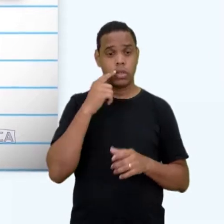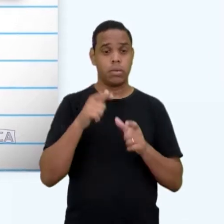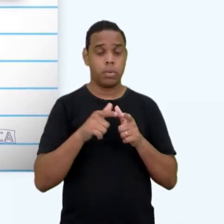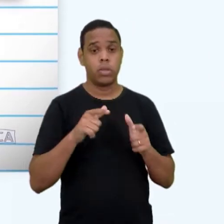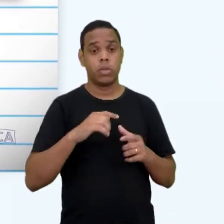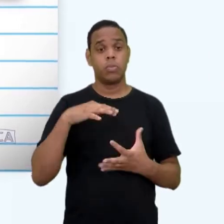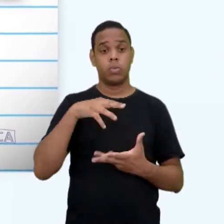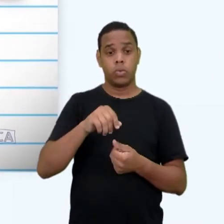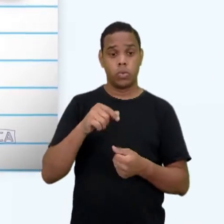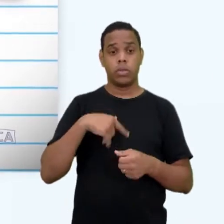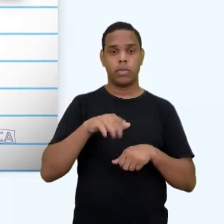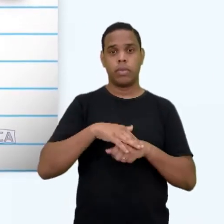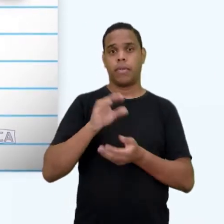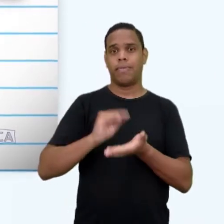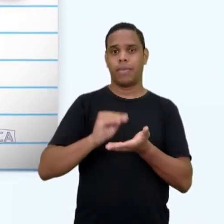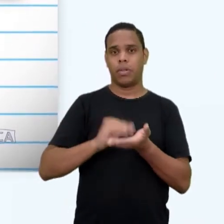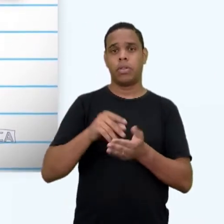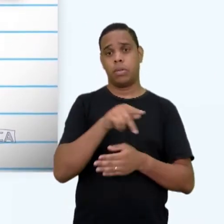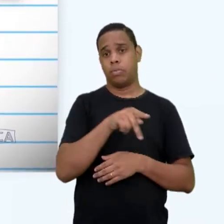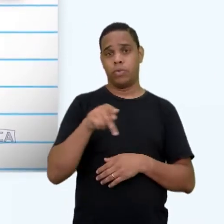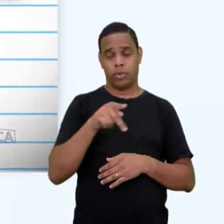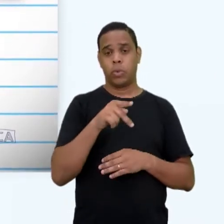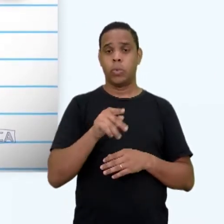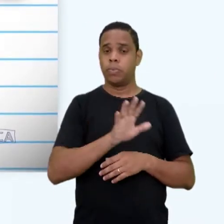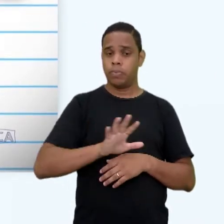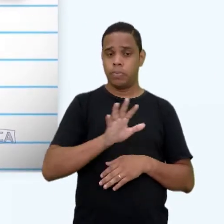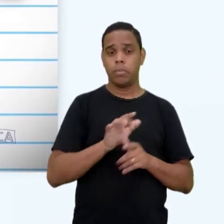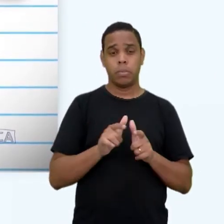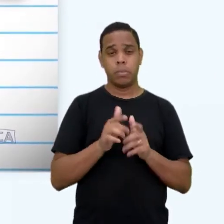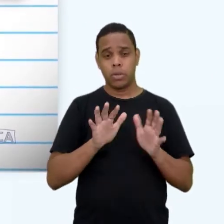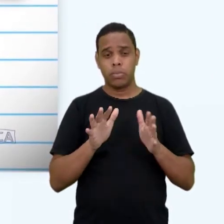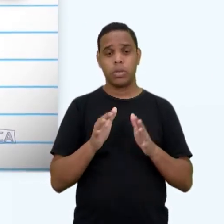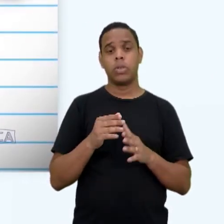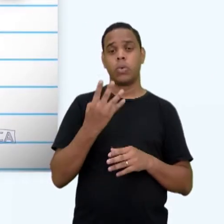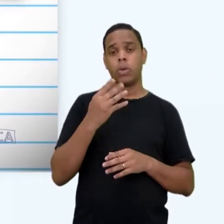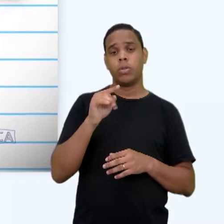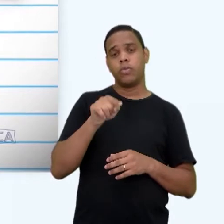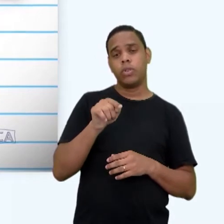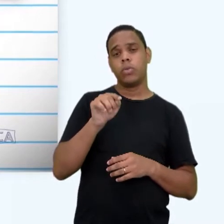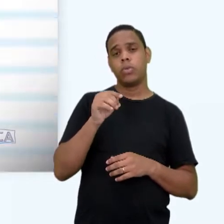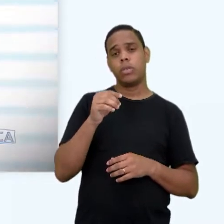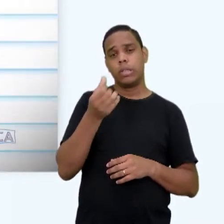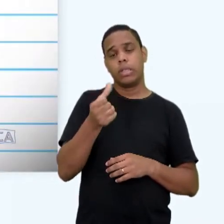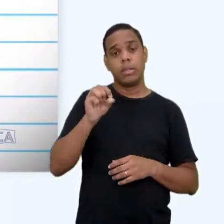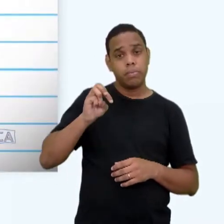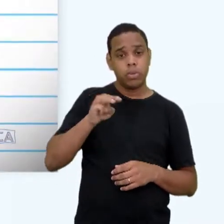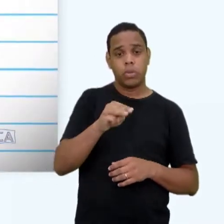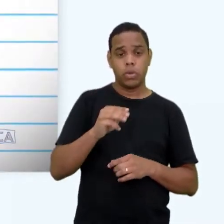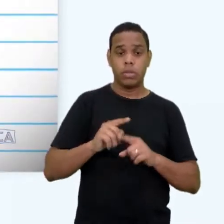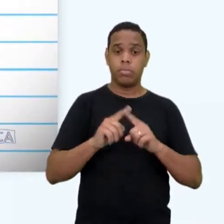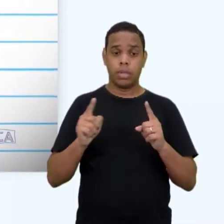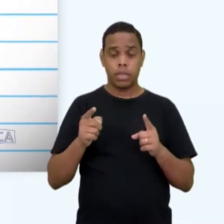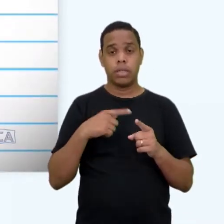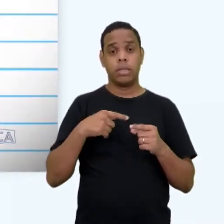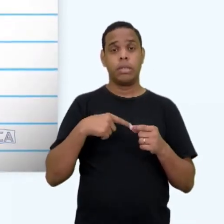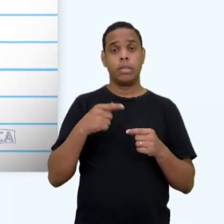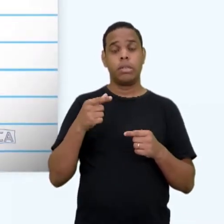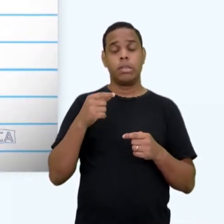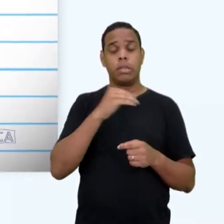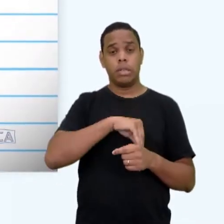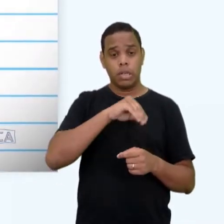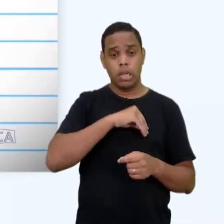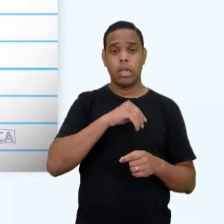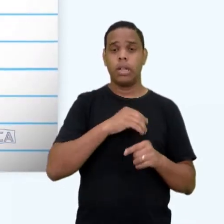que terá a maior carência de professores, aproximadamente 4,6 milhões. Mas com salários e condições de